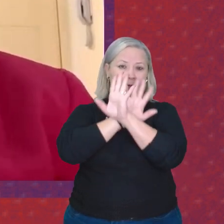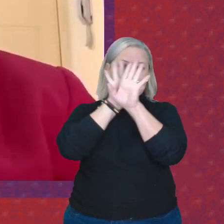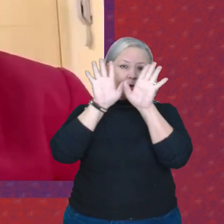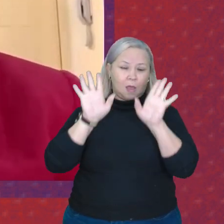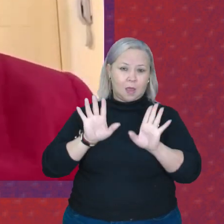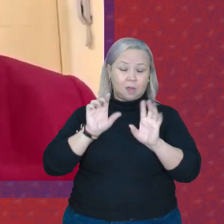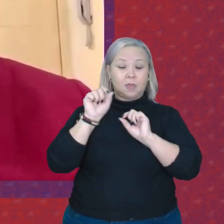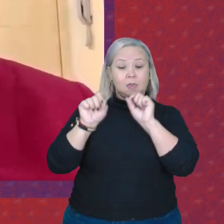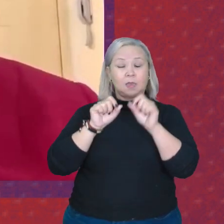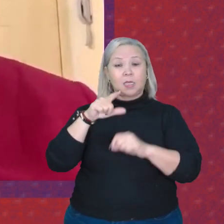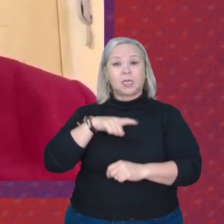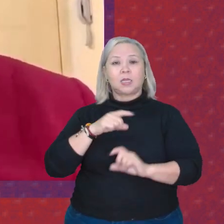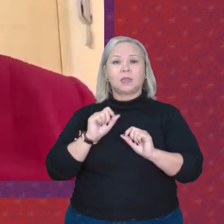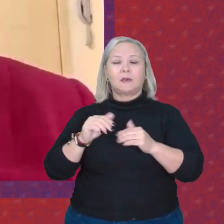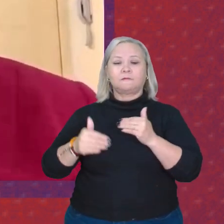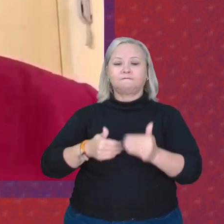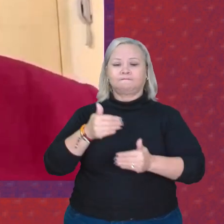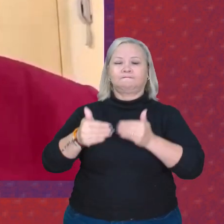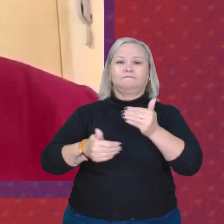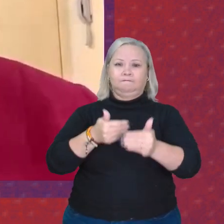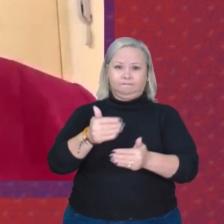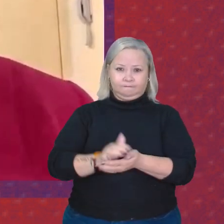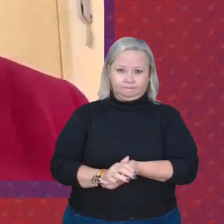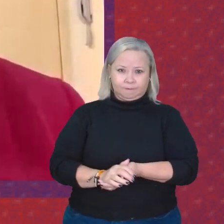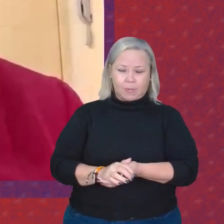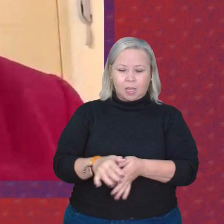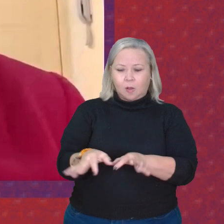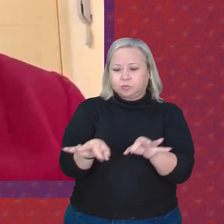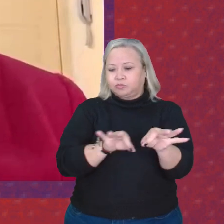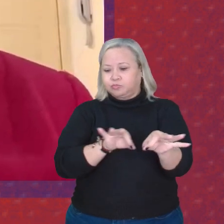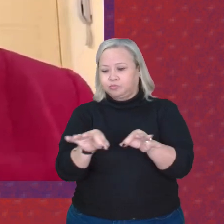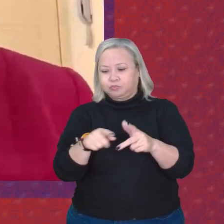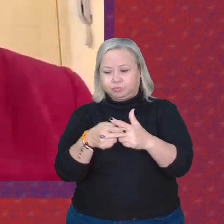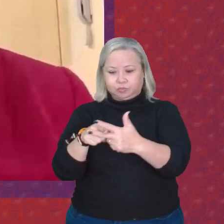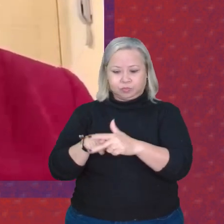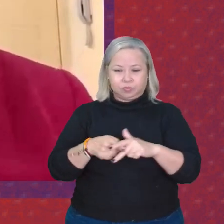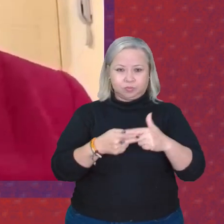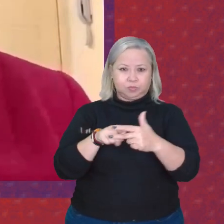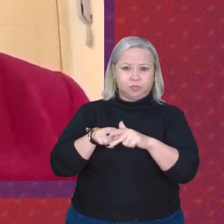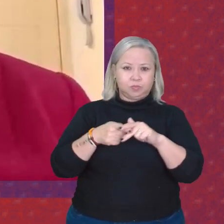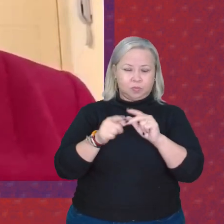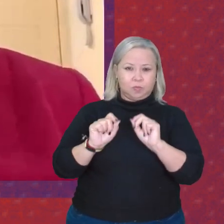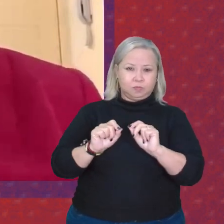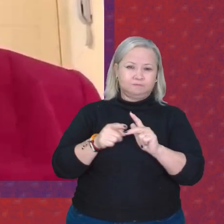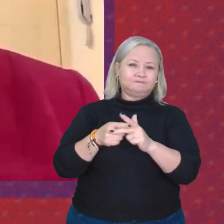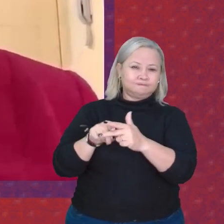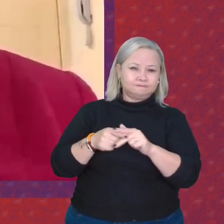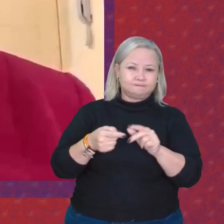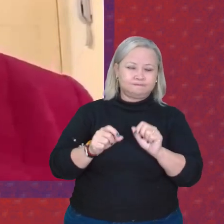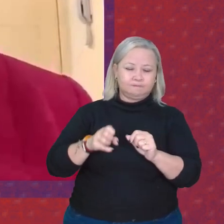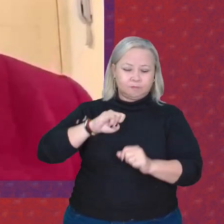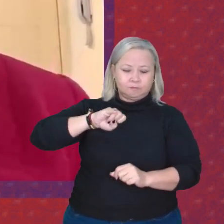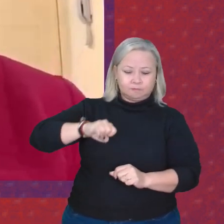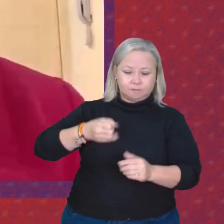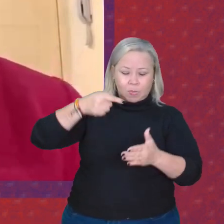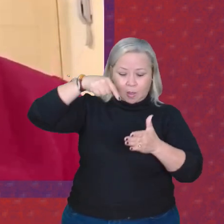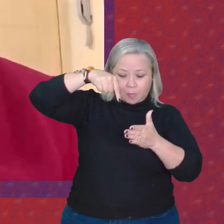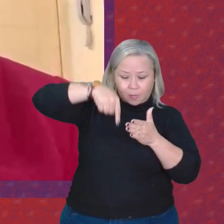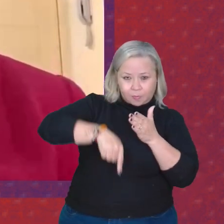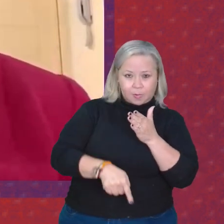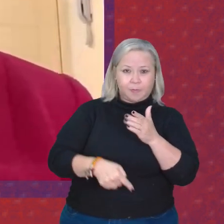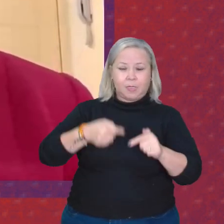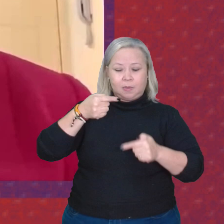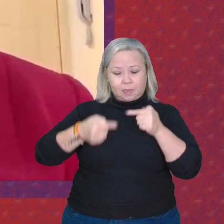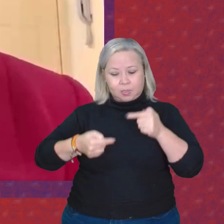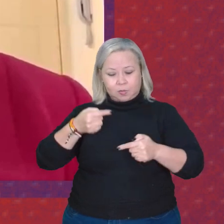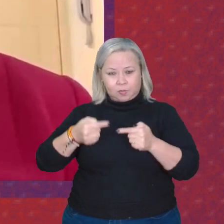que houve uma evolução, um aprimoramento, um aperfeiçoamento, um aprofundamento das